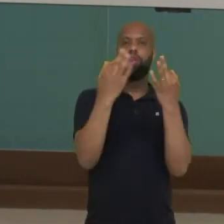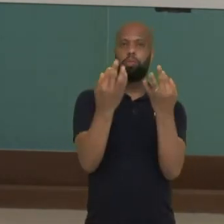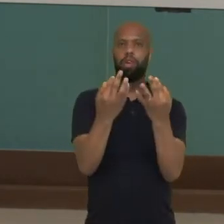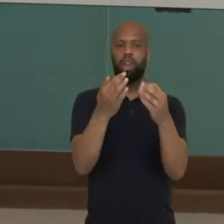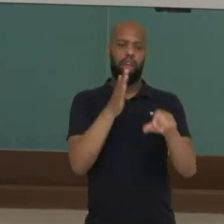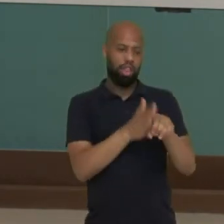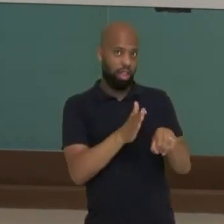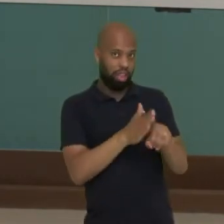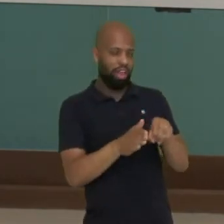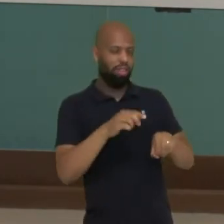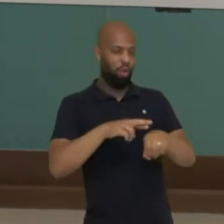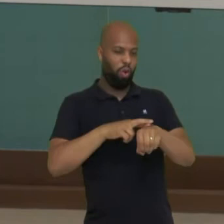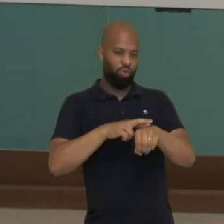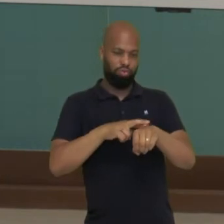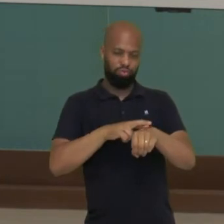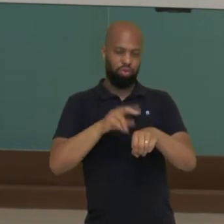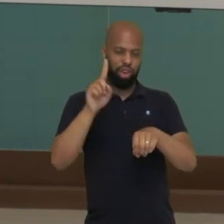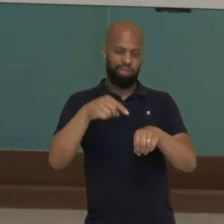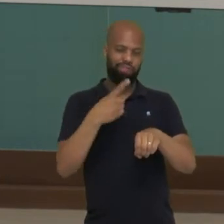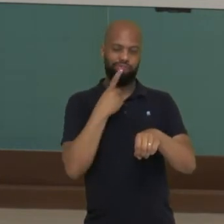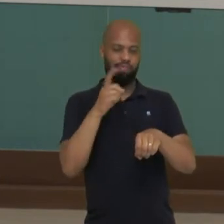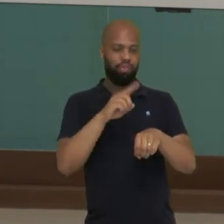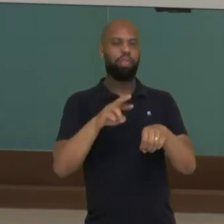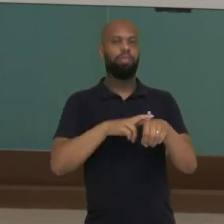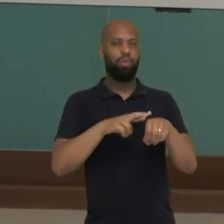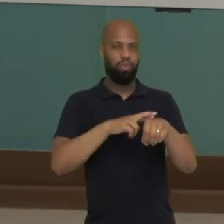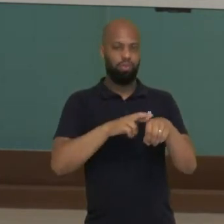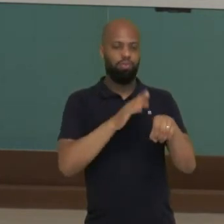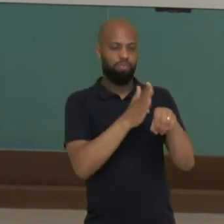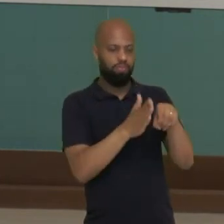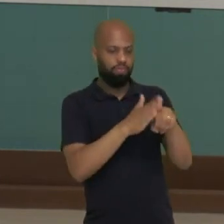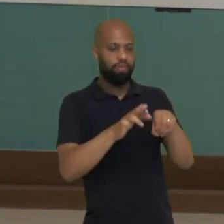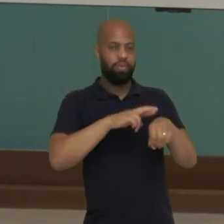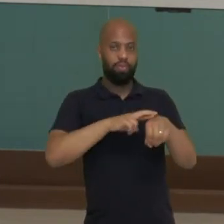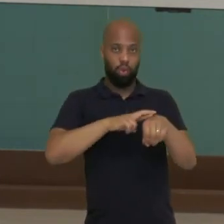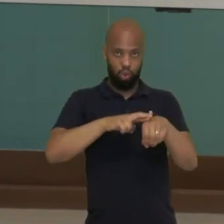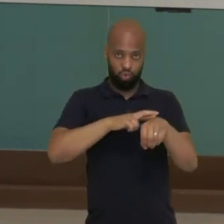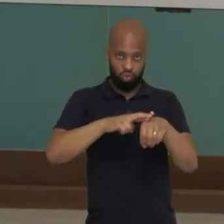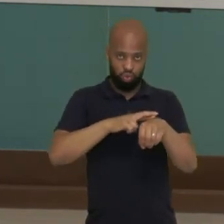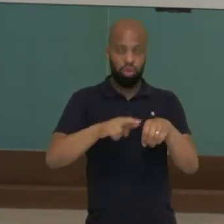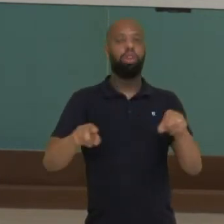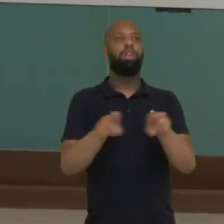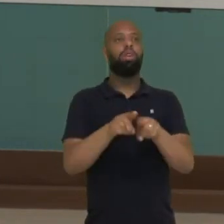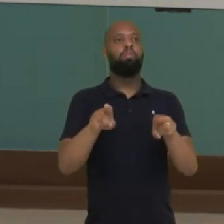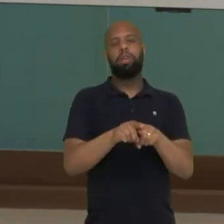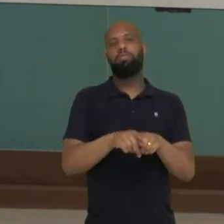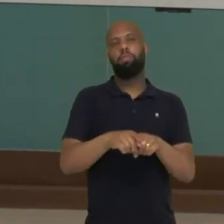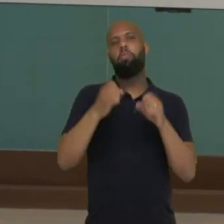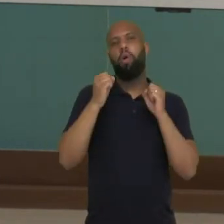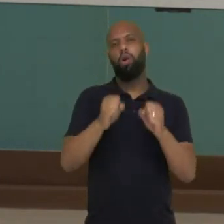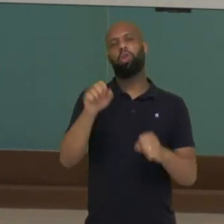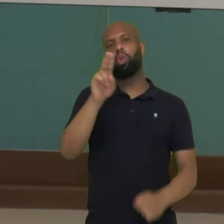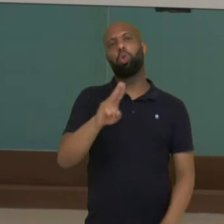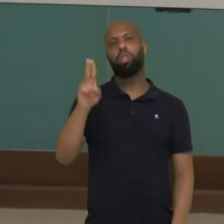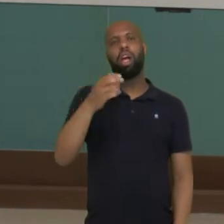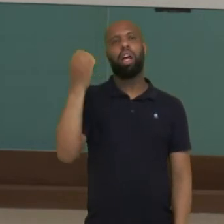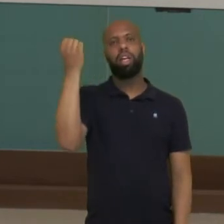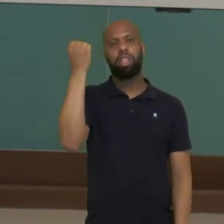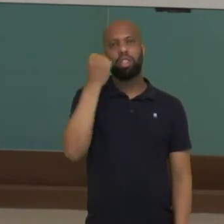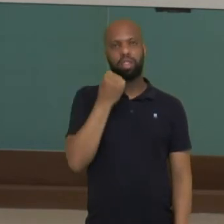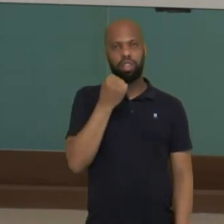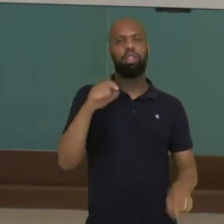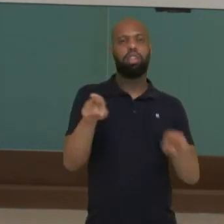você. Então, assim, vou retomar aqui. Pega lá um pedacinho de beterraba, um pedacinho de cenoura, ou então